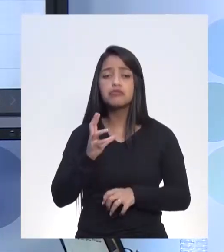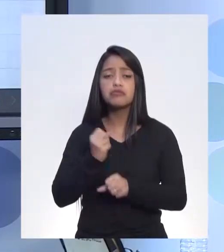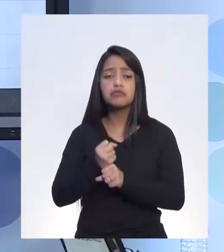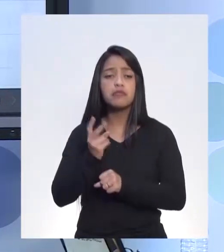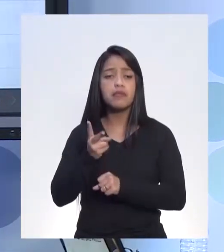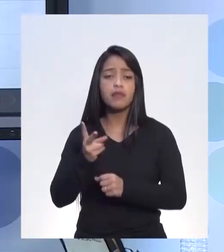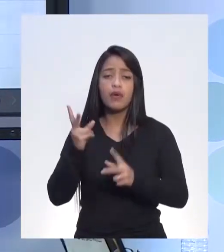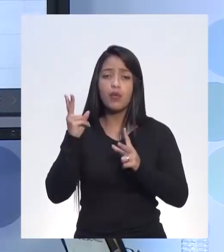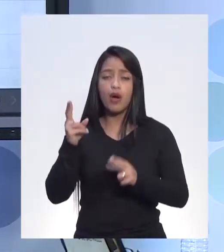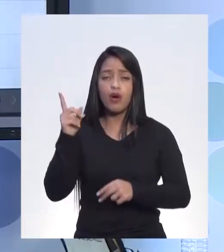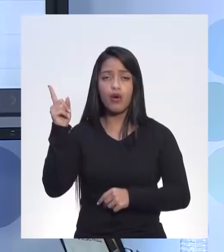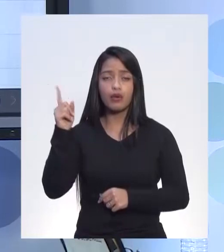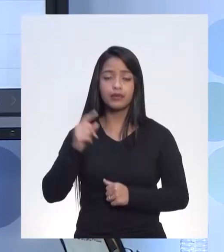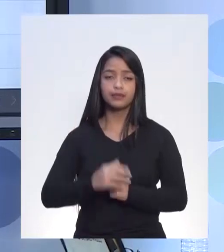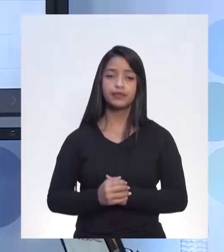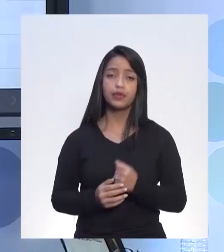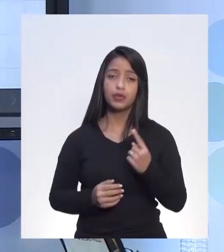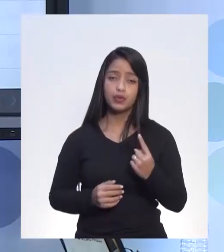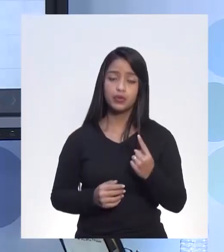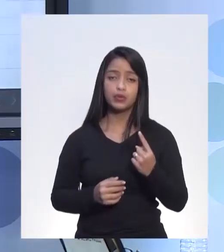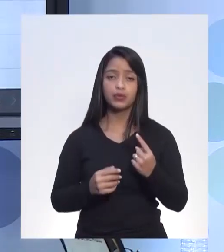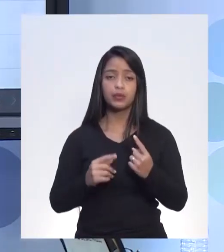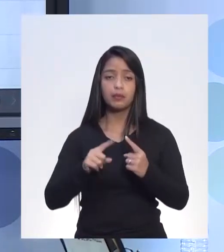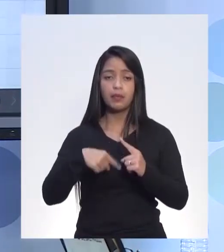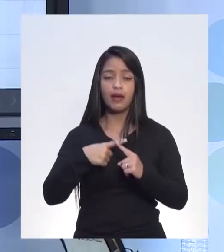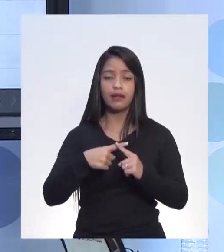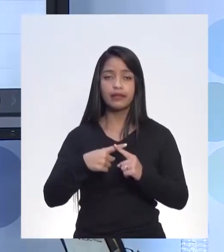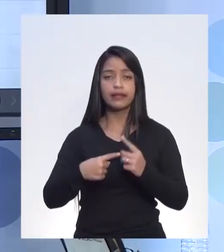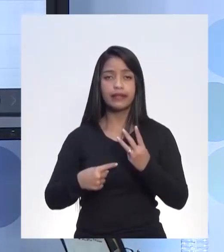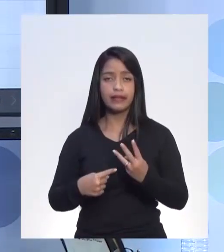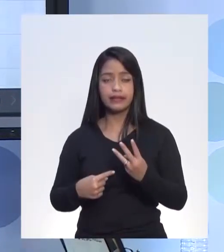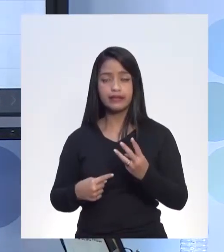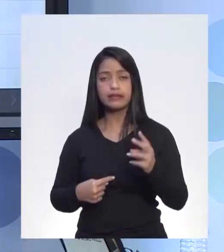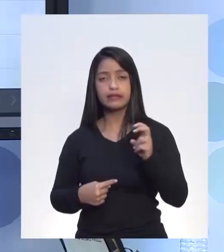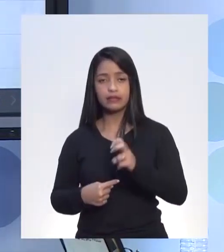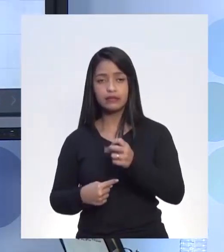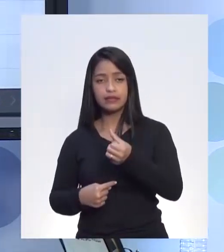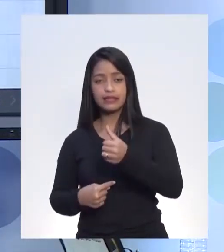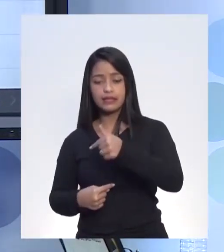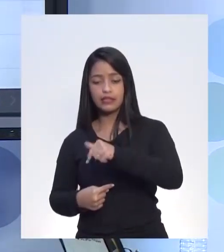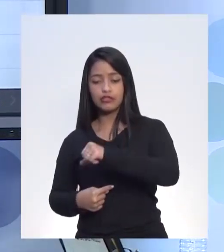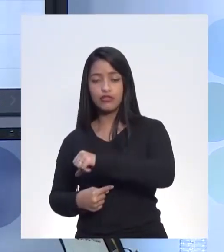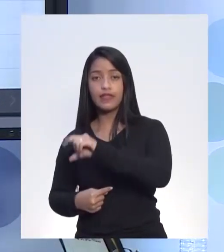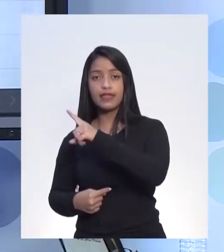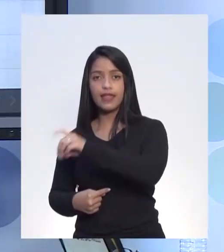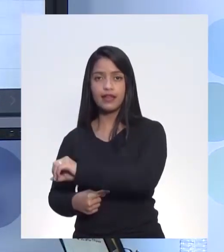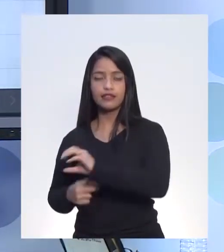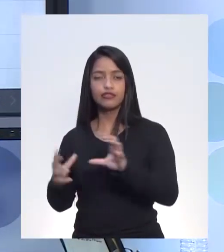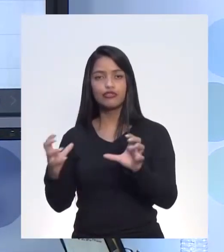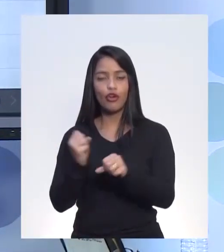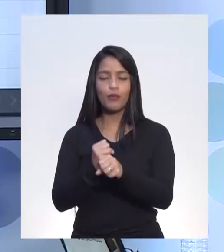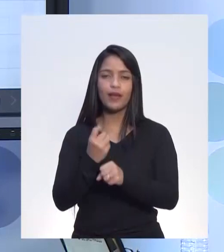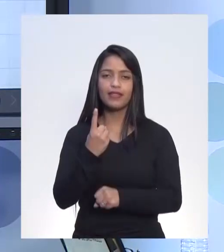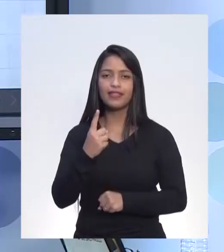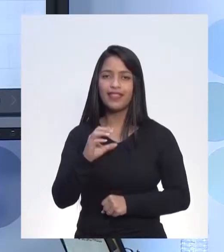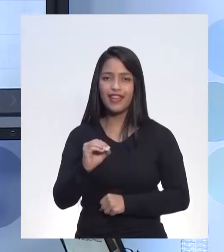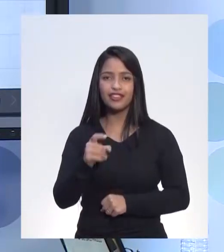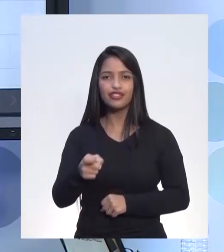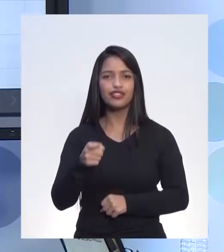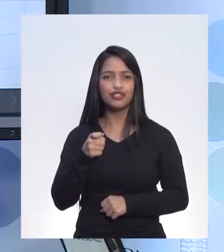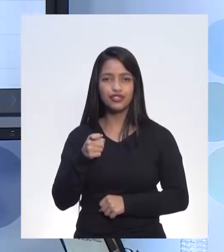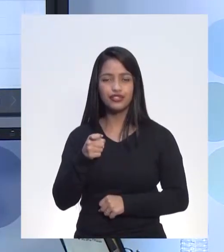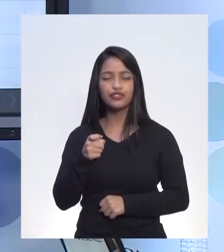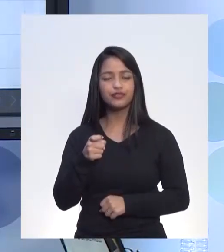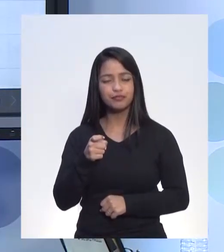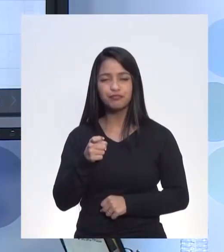3, 5, 6, 7, 9, 10. Ou seja, chegou lá nos 10x,